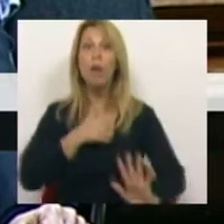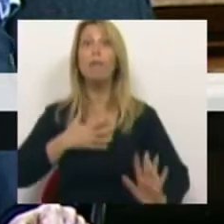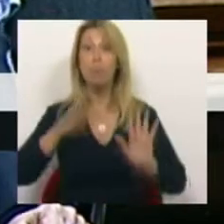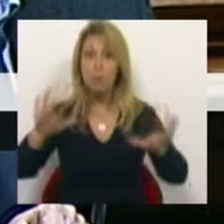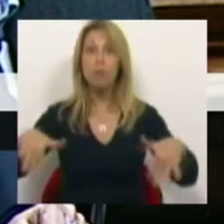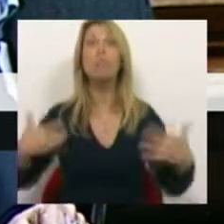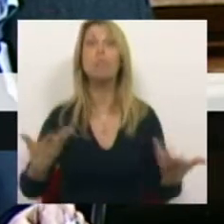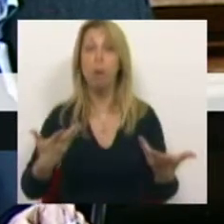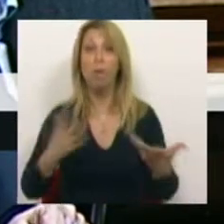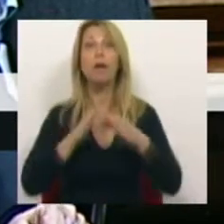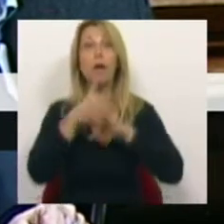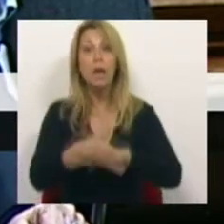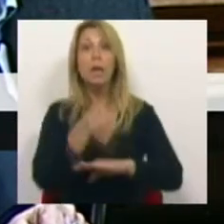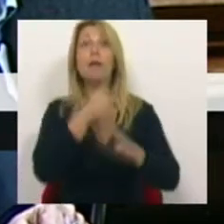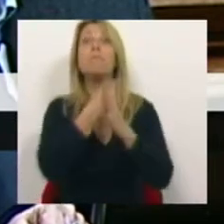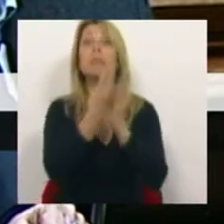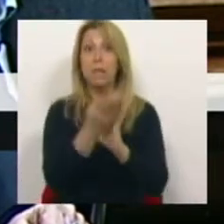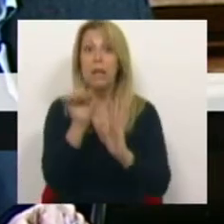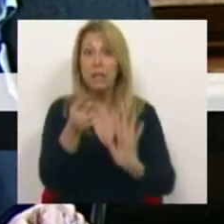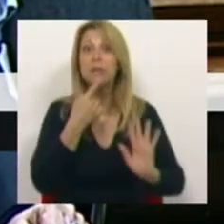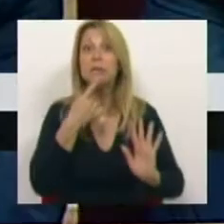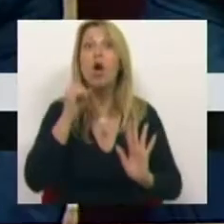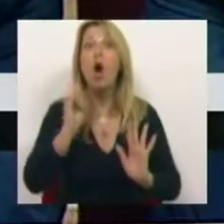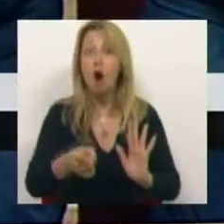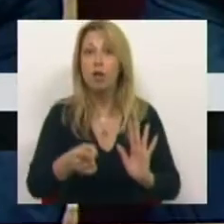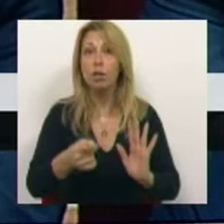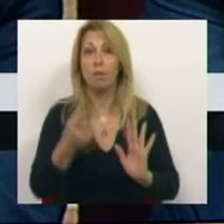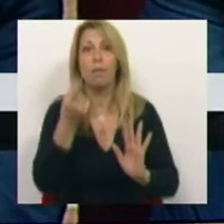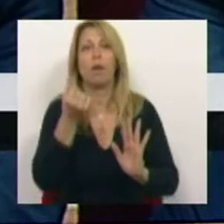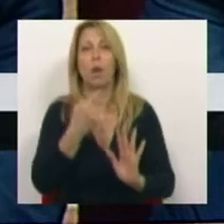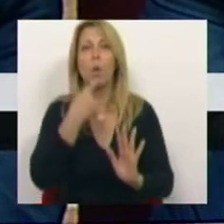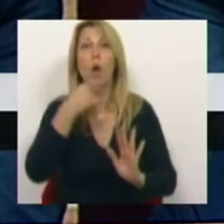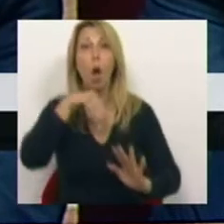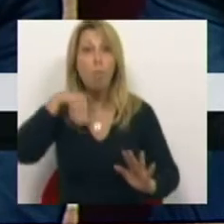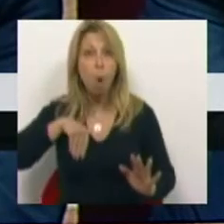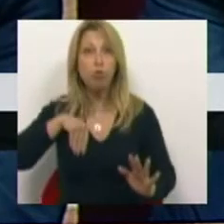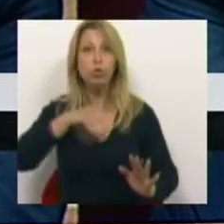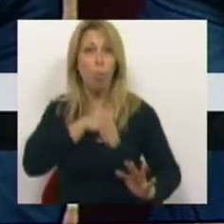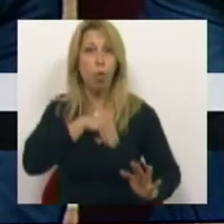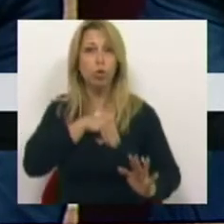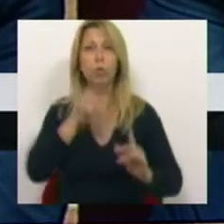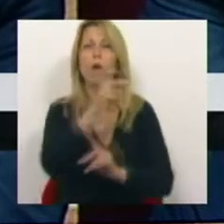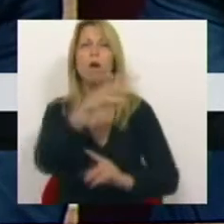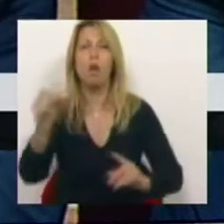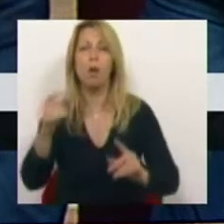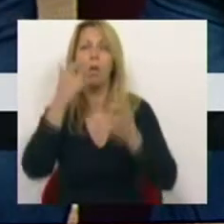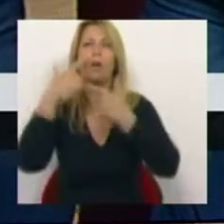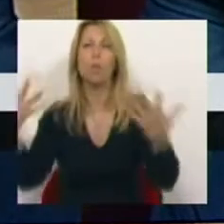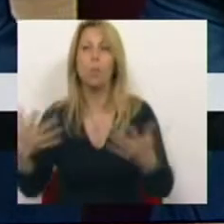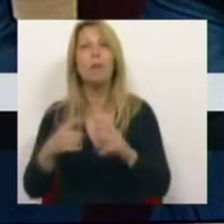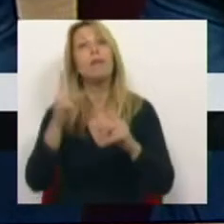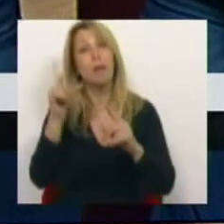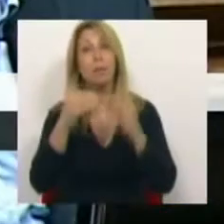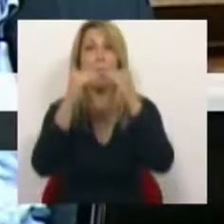a esta medida e isso significa sempre muito dinheiro para os bolsos errados e muito dinheiro, seguramente, para pressionar os salários para